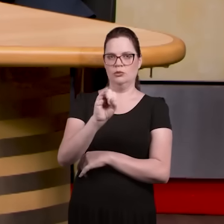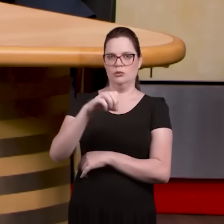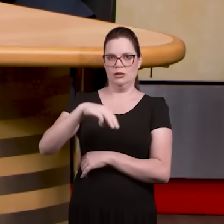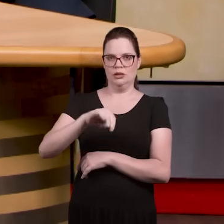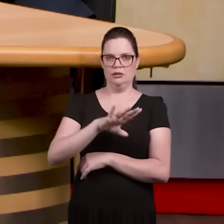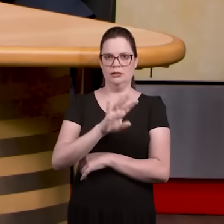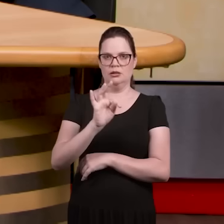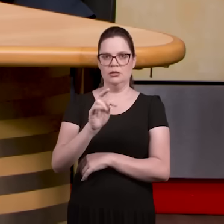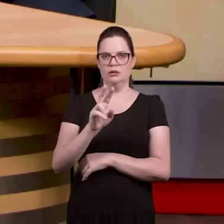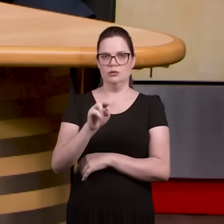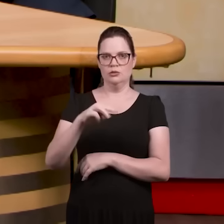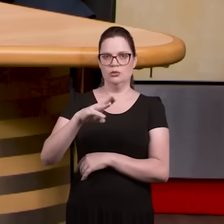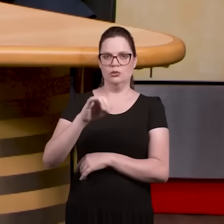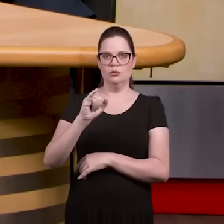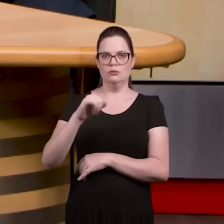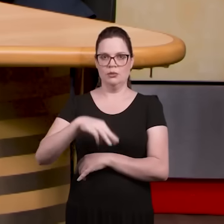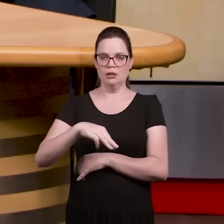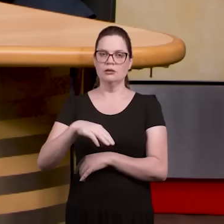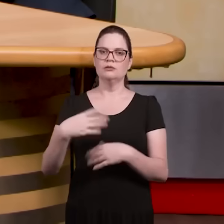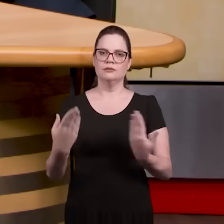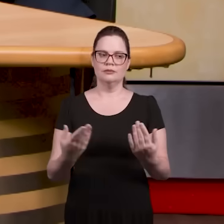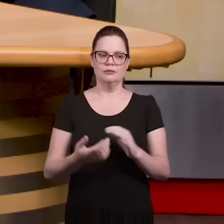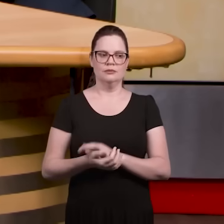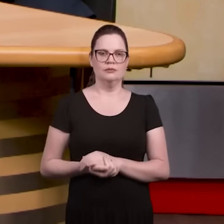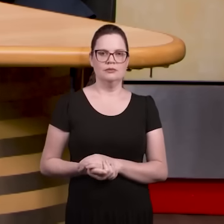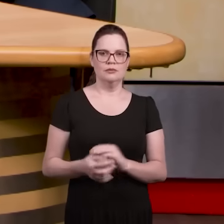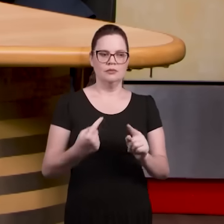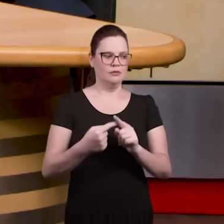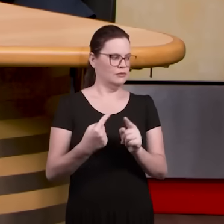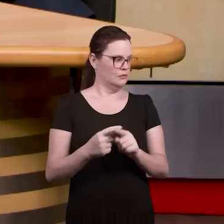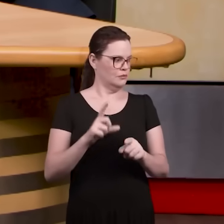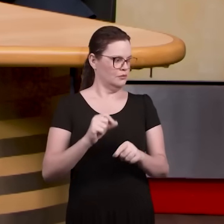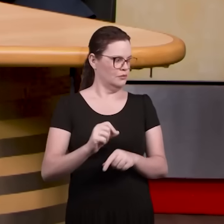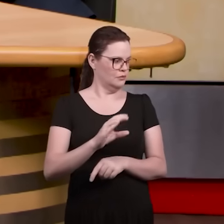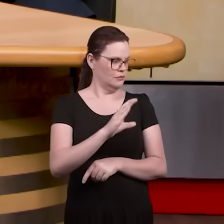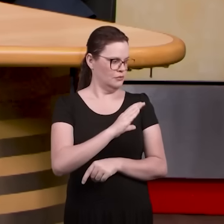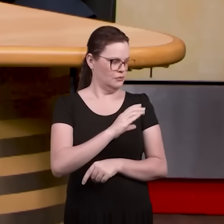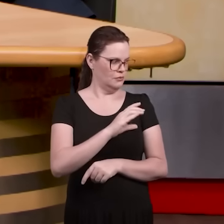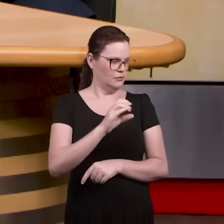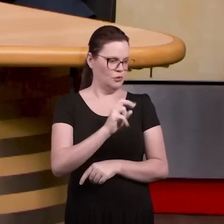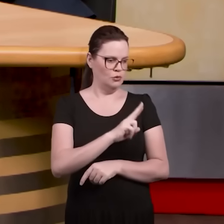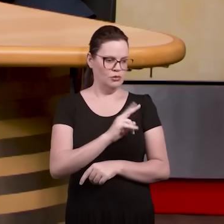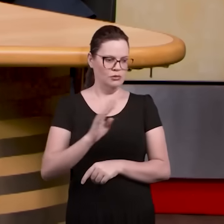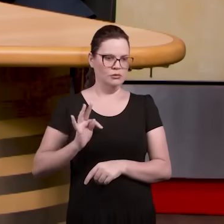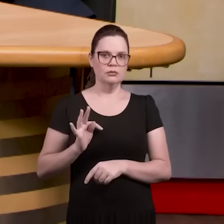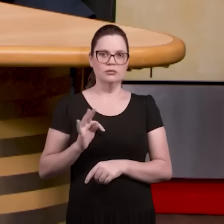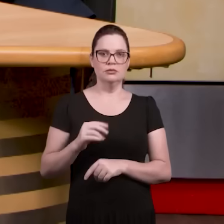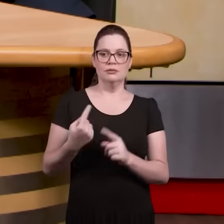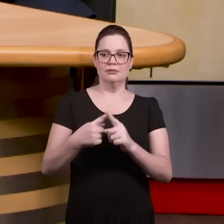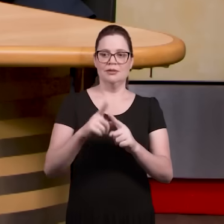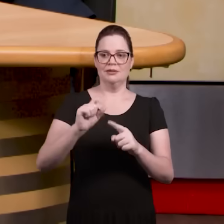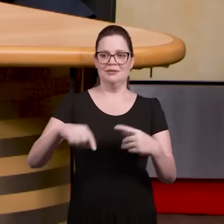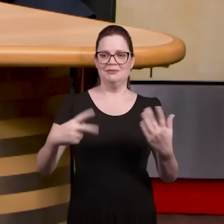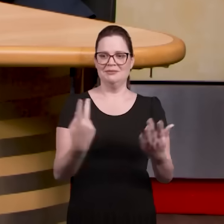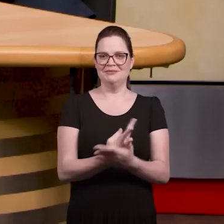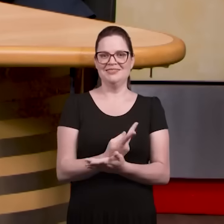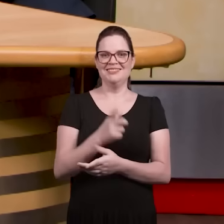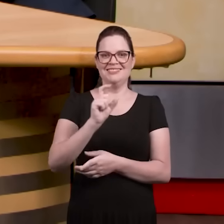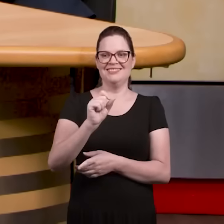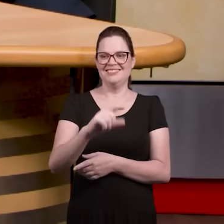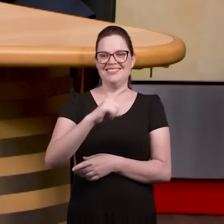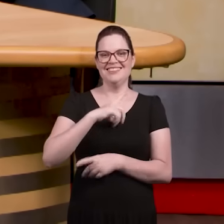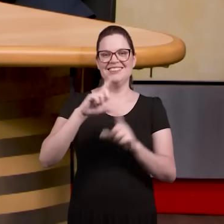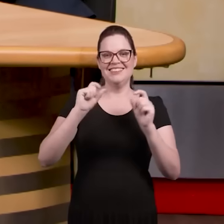luz, né? Verdade e luz, né? Luz e verdade. Luz e verdade. Quer dizer, esse segredo morreu com o sacerdote, eles nunca disseram para ninguém, nunca